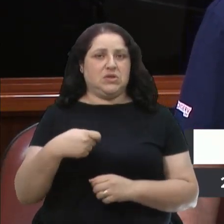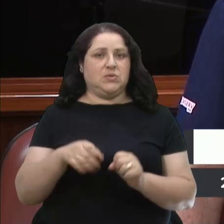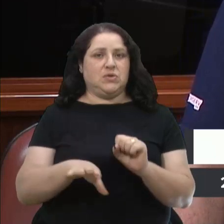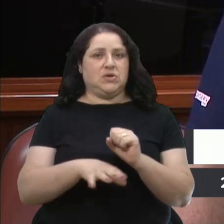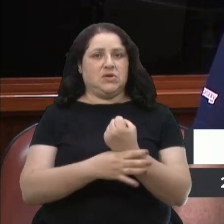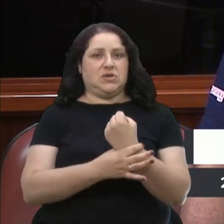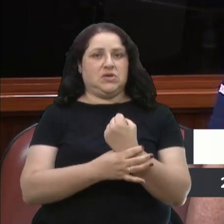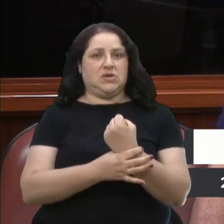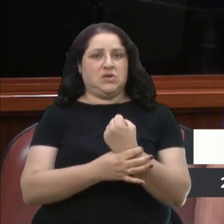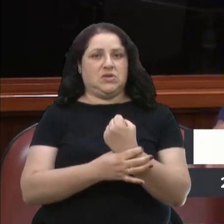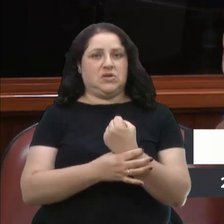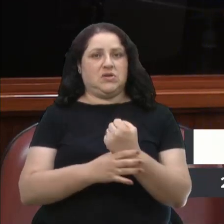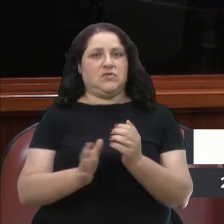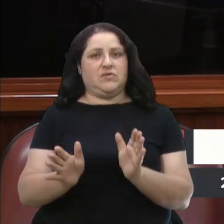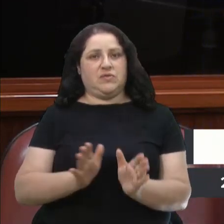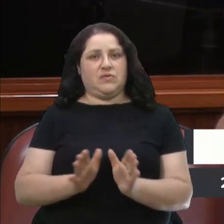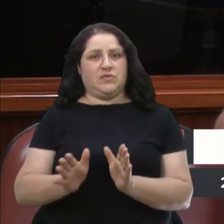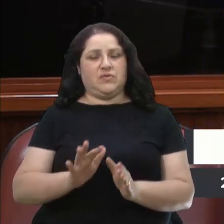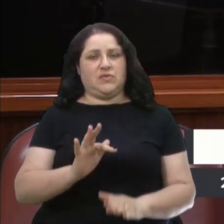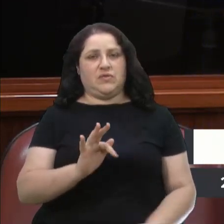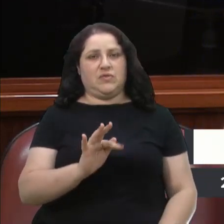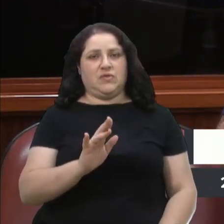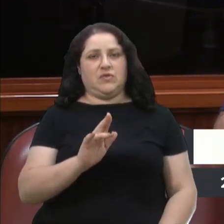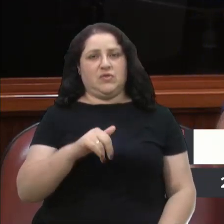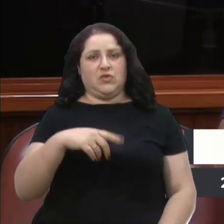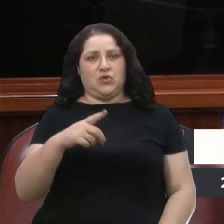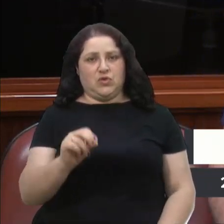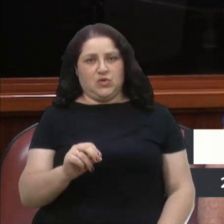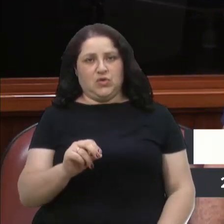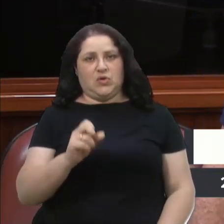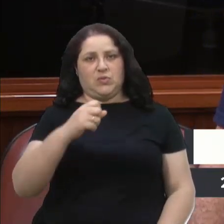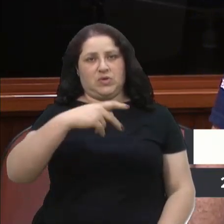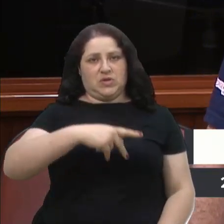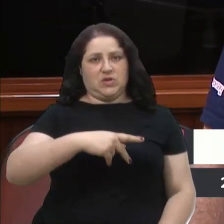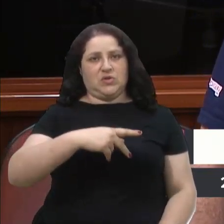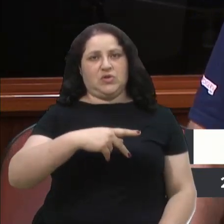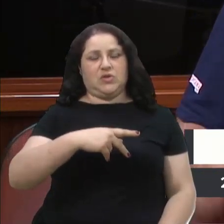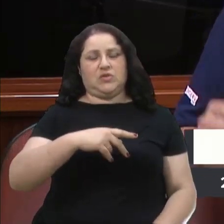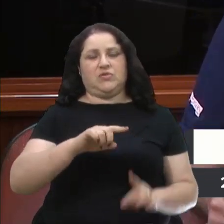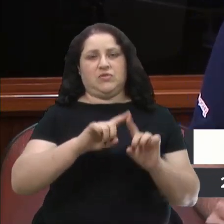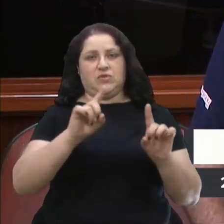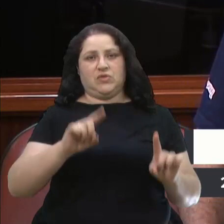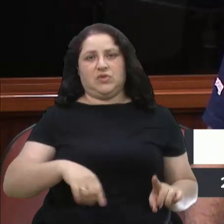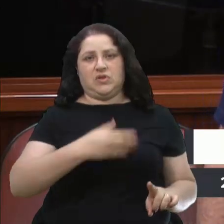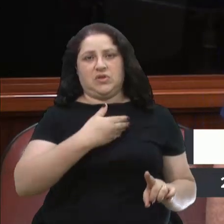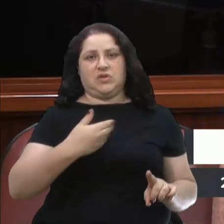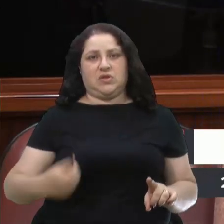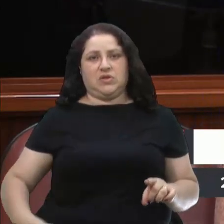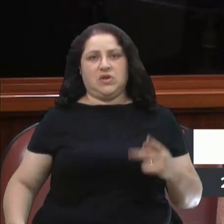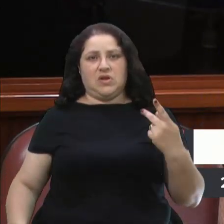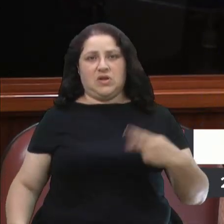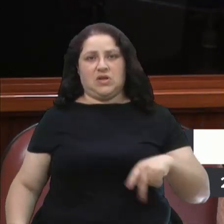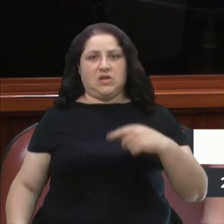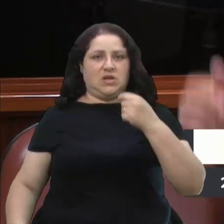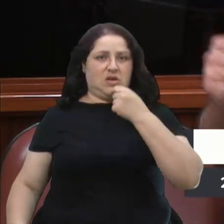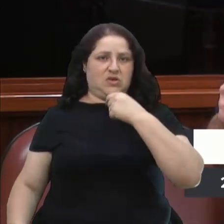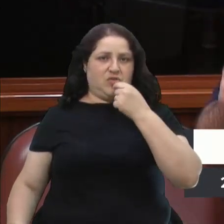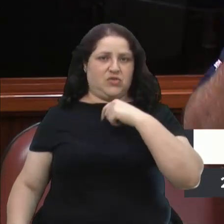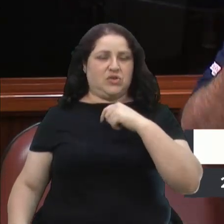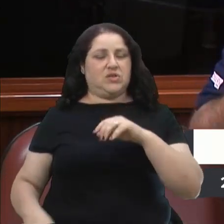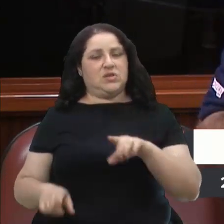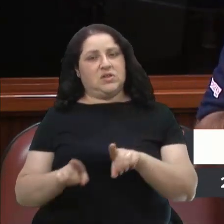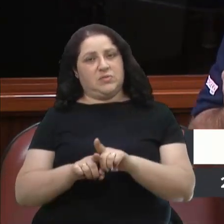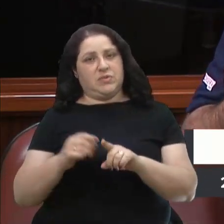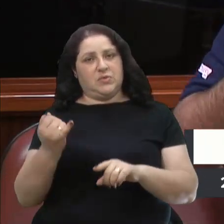a viabilidade do Fundo de Aposentadoria dos Servidores Municipais de Caxias do Sul. Aliás, é